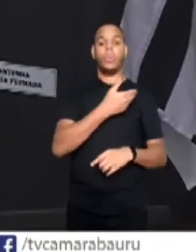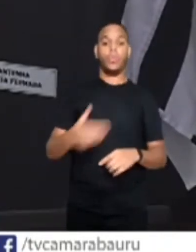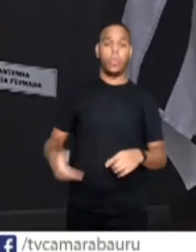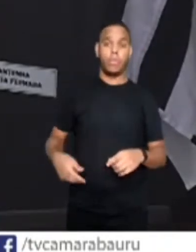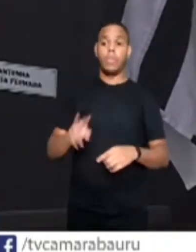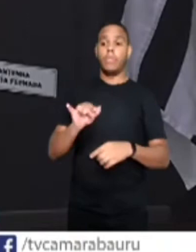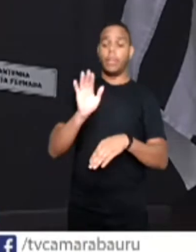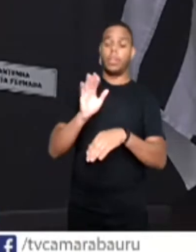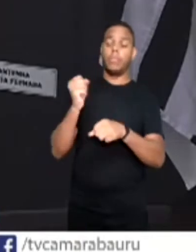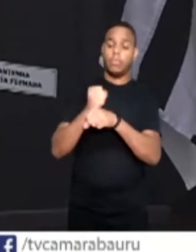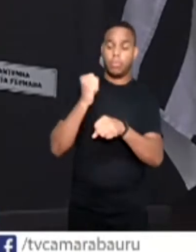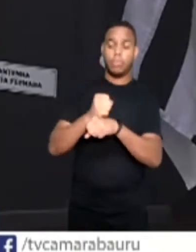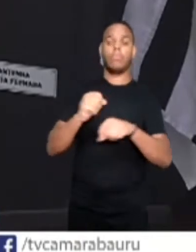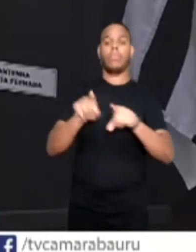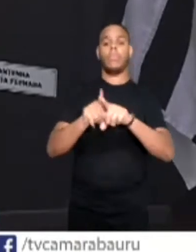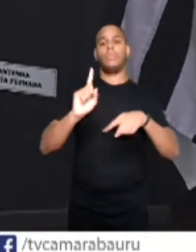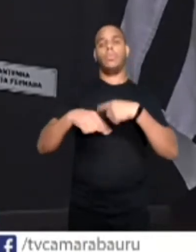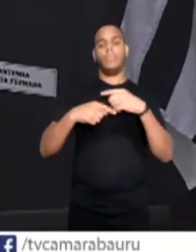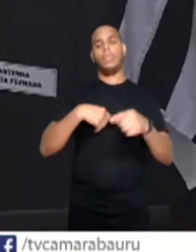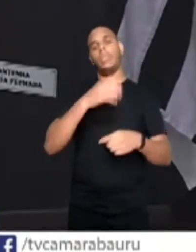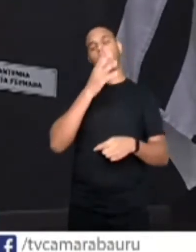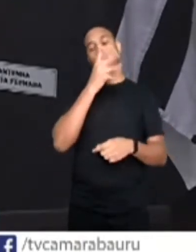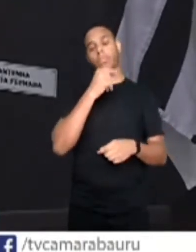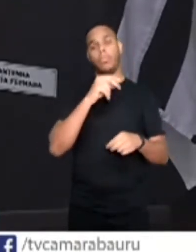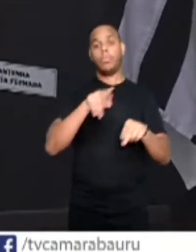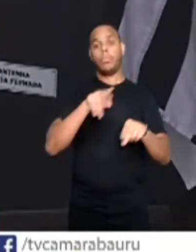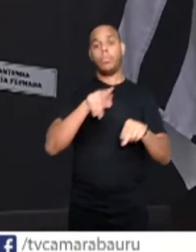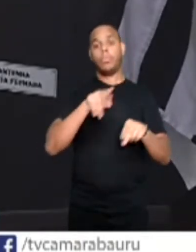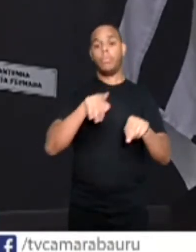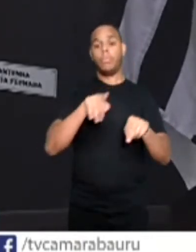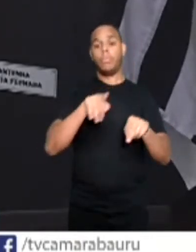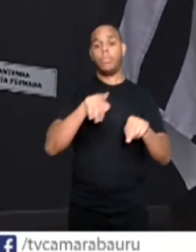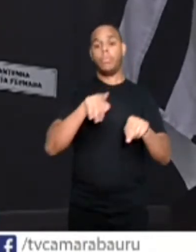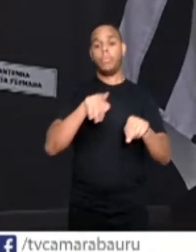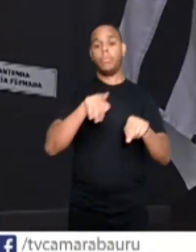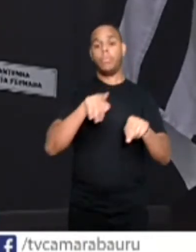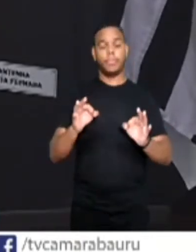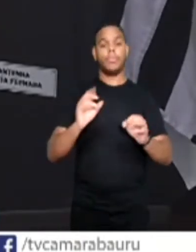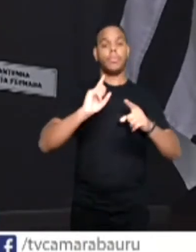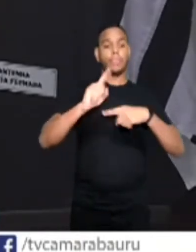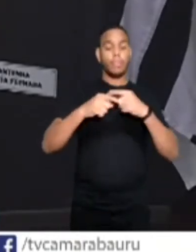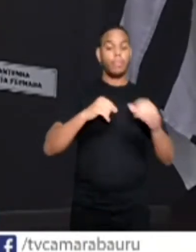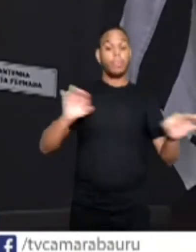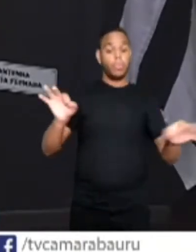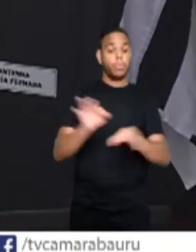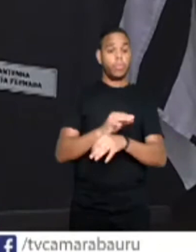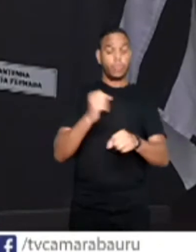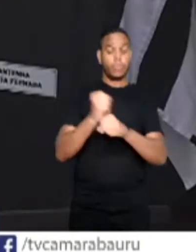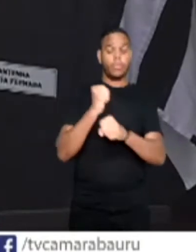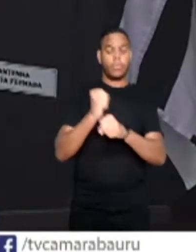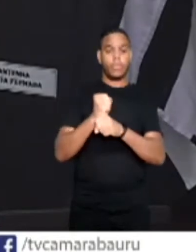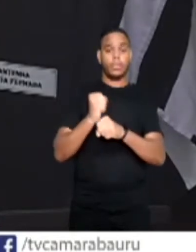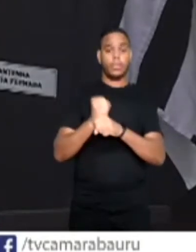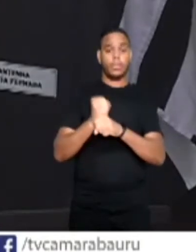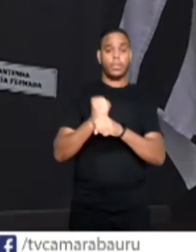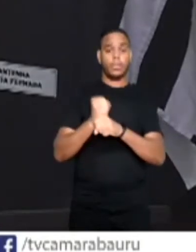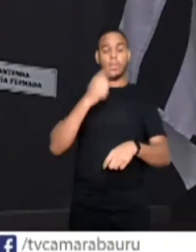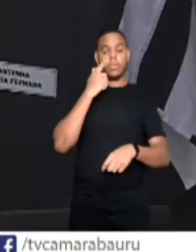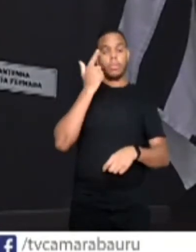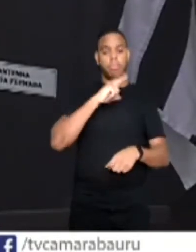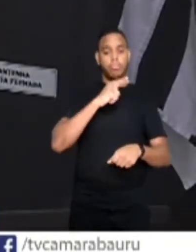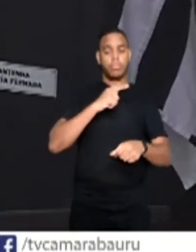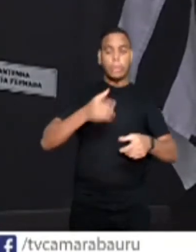constrói e depois vai lá demora. Pelo contrário, eu tenho certeza que depois da conclusão dessas obras, é uma via que vai ficar